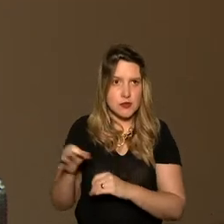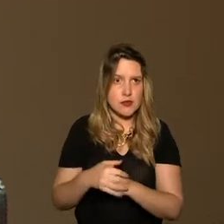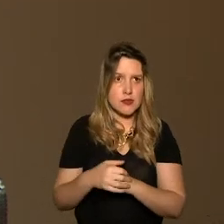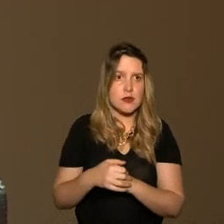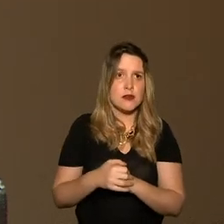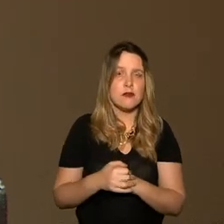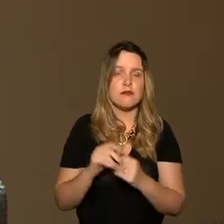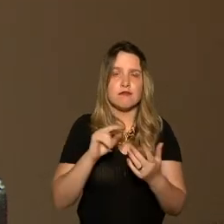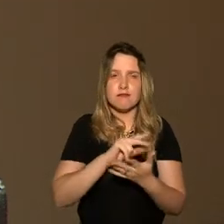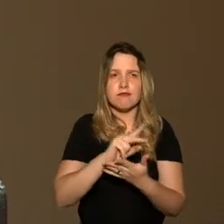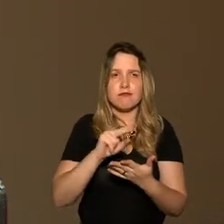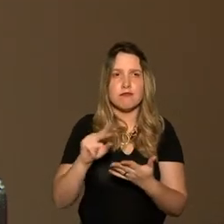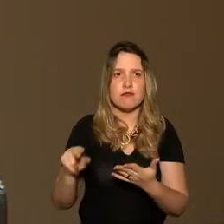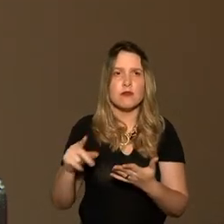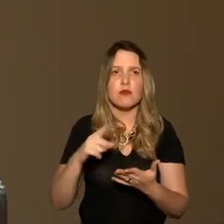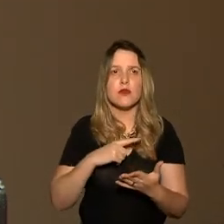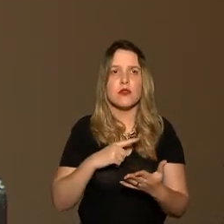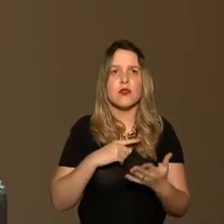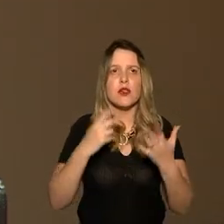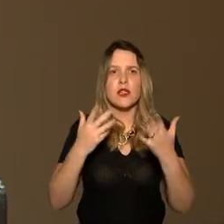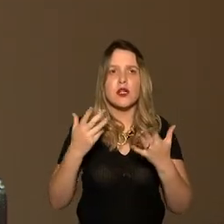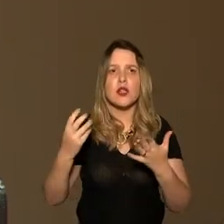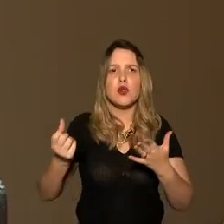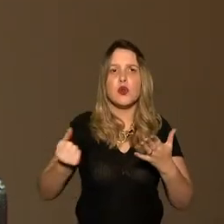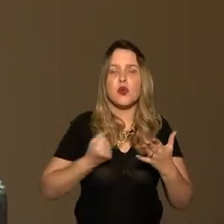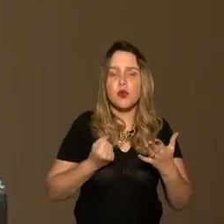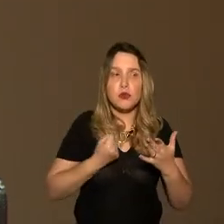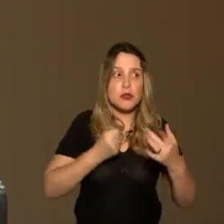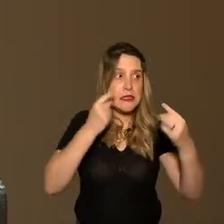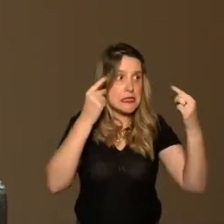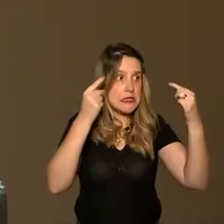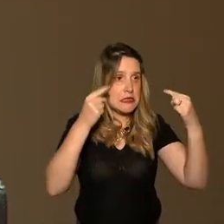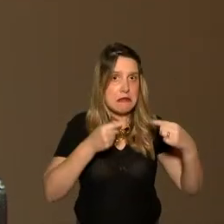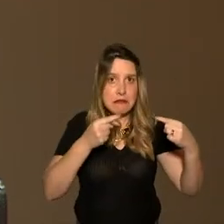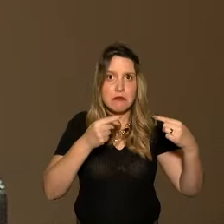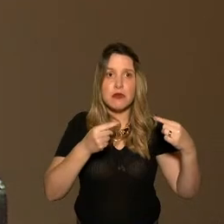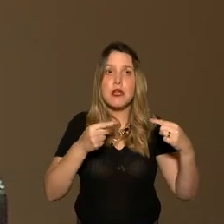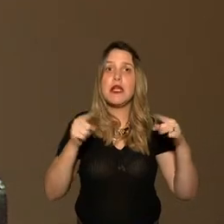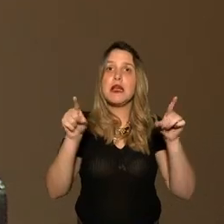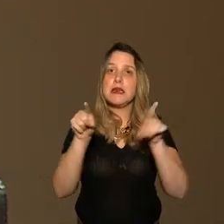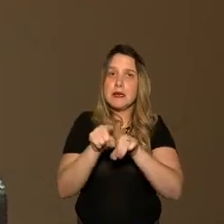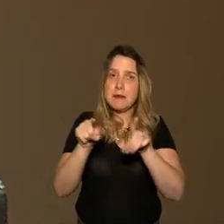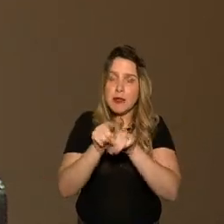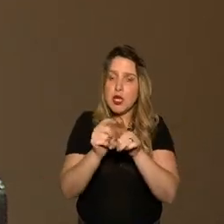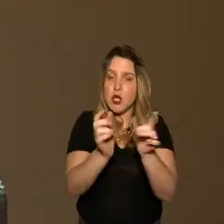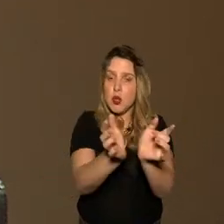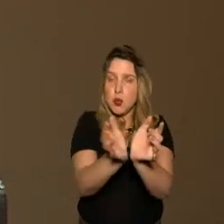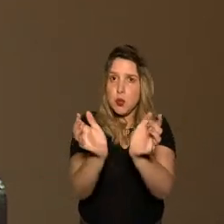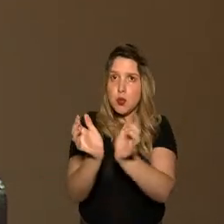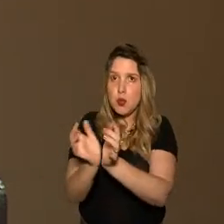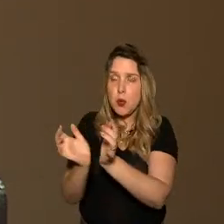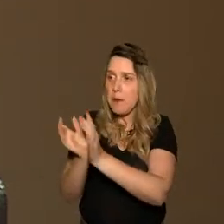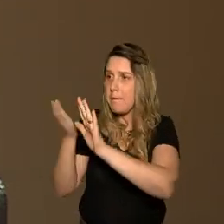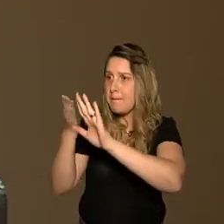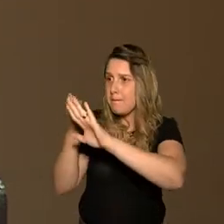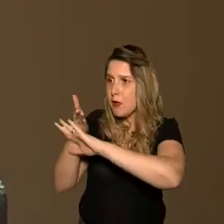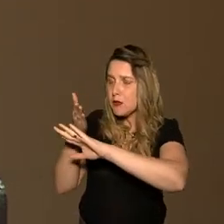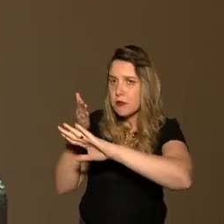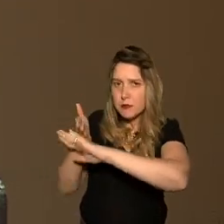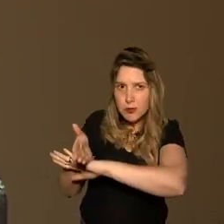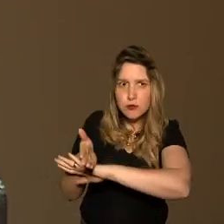trigésima terceira Bienal que eram os exercícios de atenção então em grupo as pessoas que